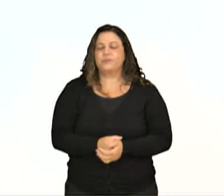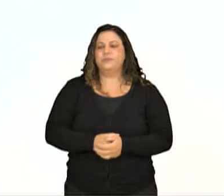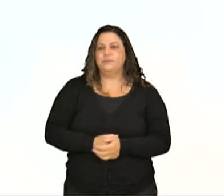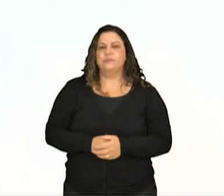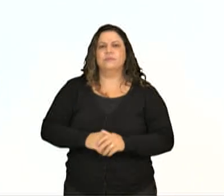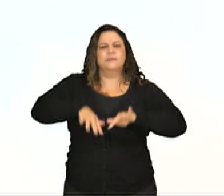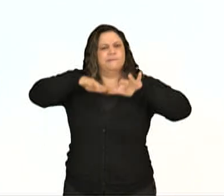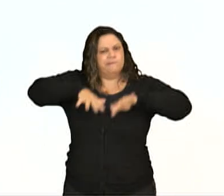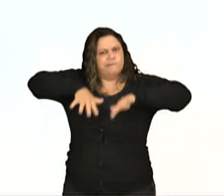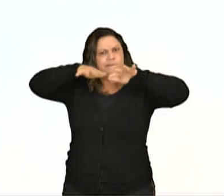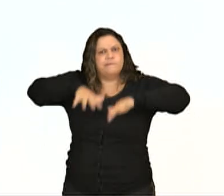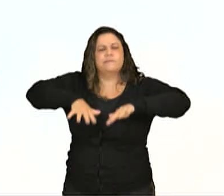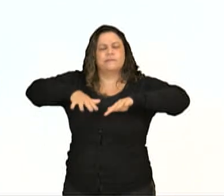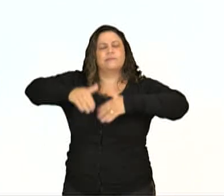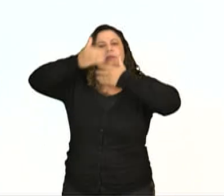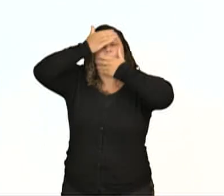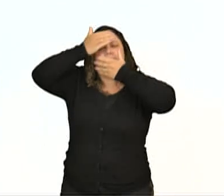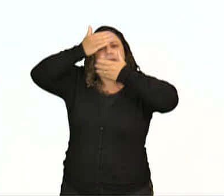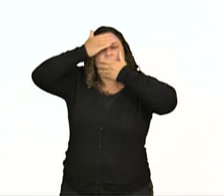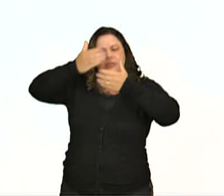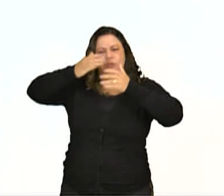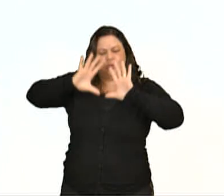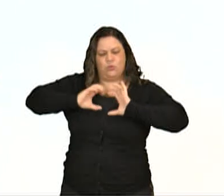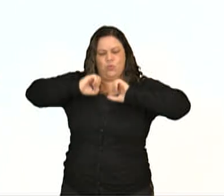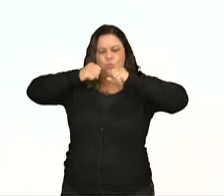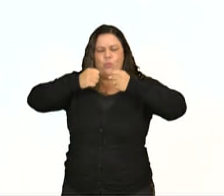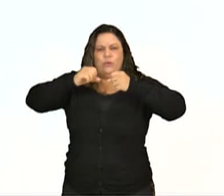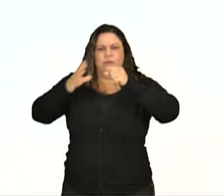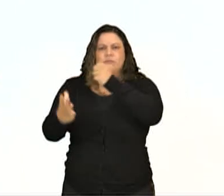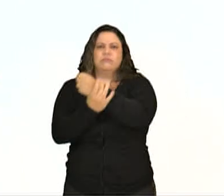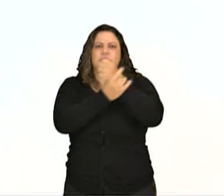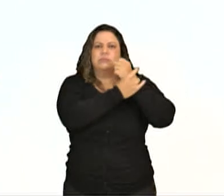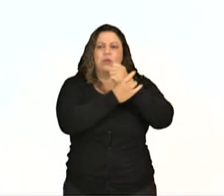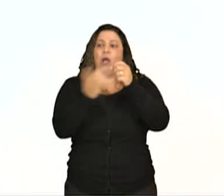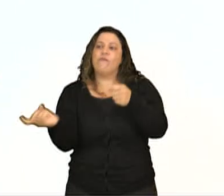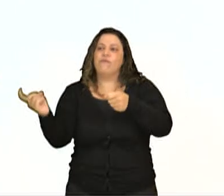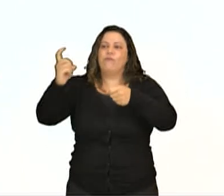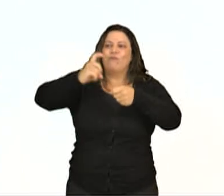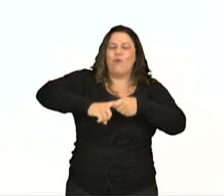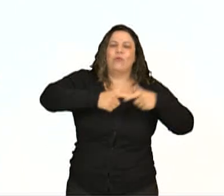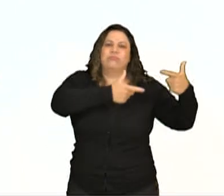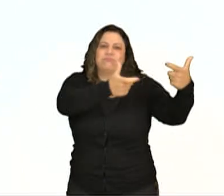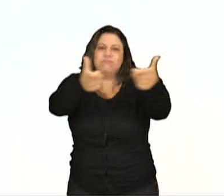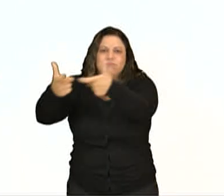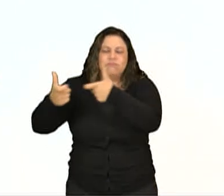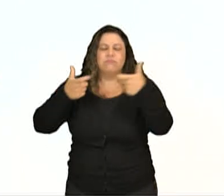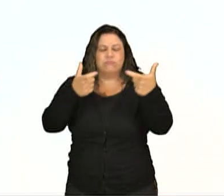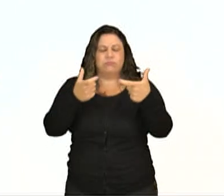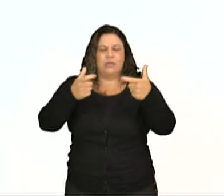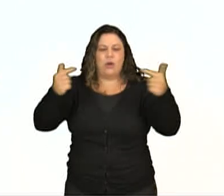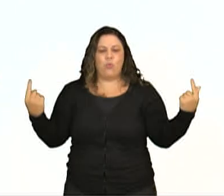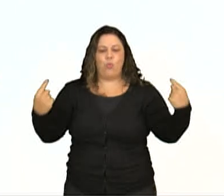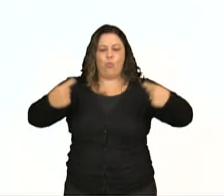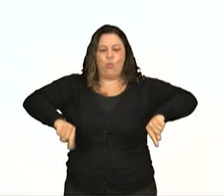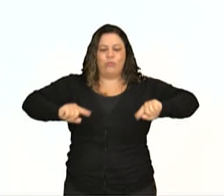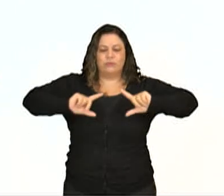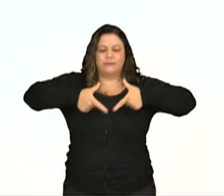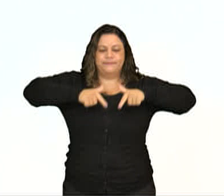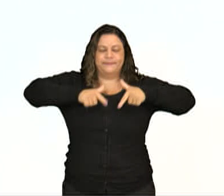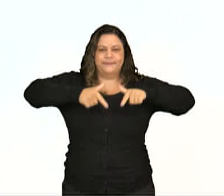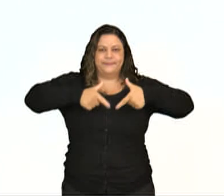Manifestantes palestinos e forças de segurança voltam a entrar em confronto em Israel. Então,